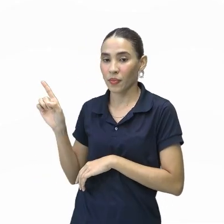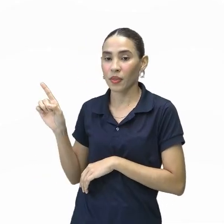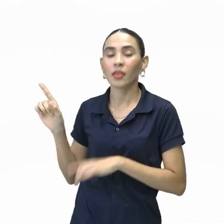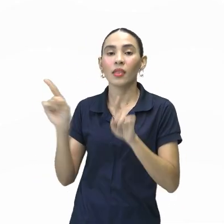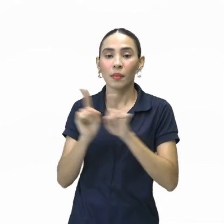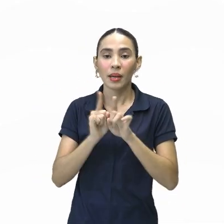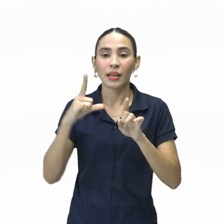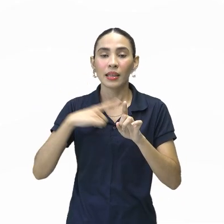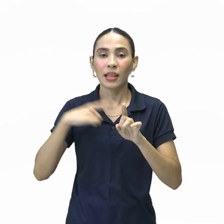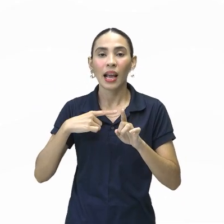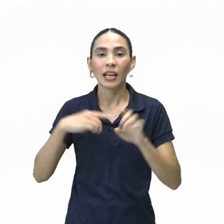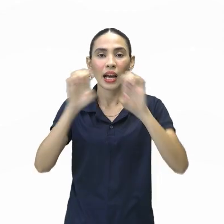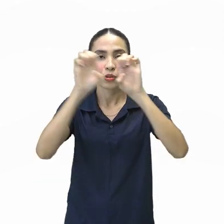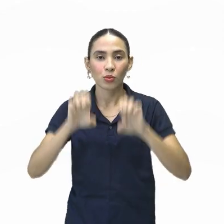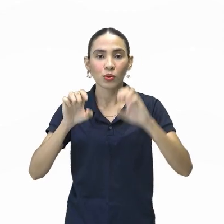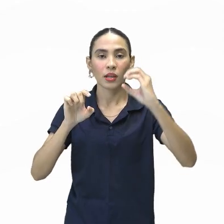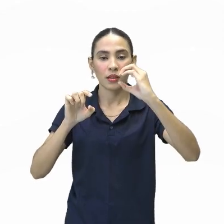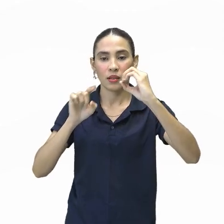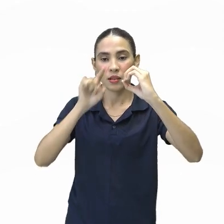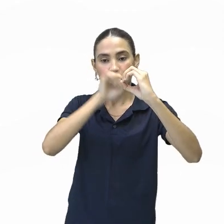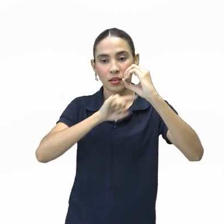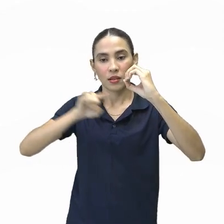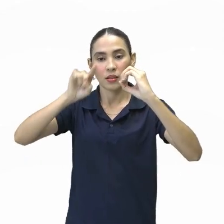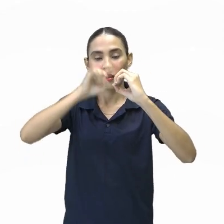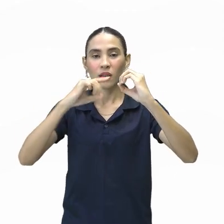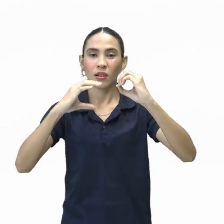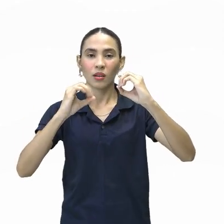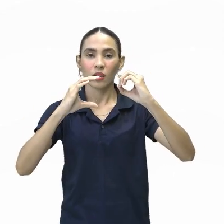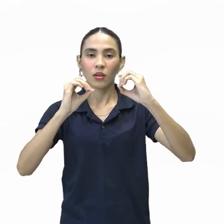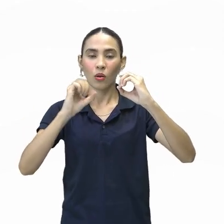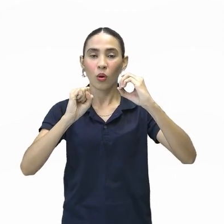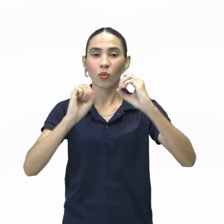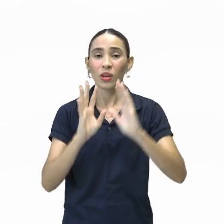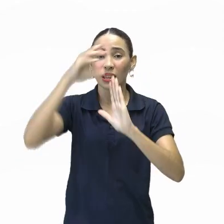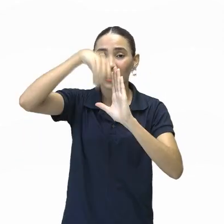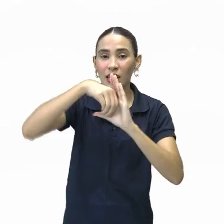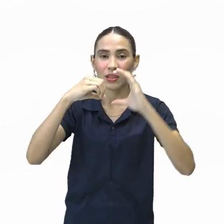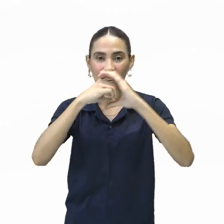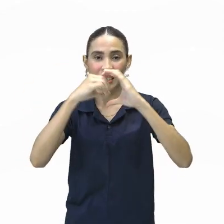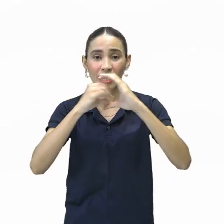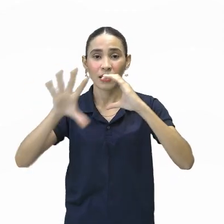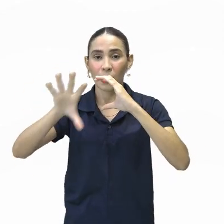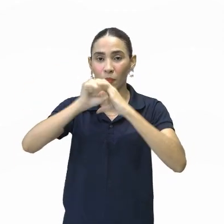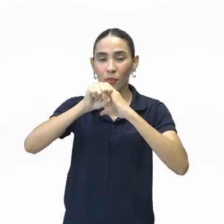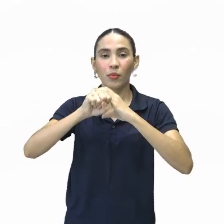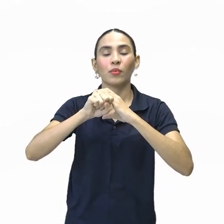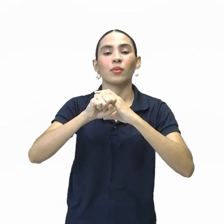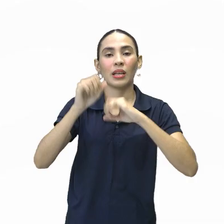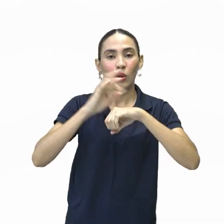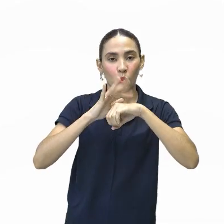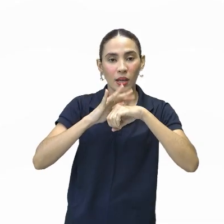tem um formato esférico, formato de cocos, e é uma bactéria que vive dentro das células infectadas. Quais são os